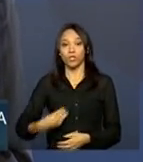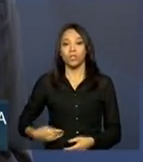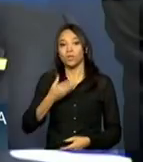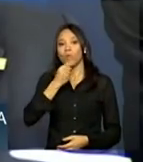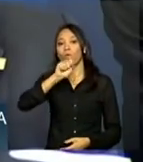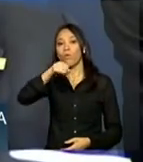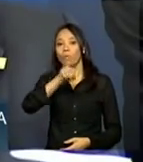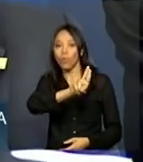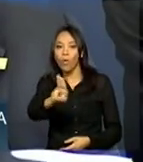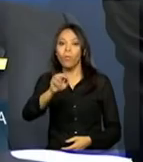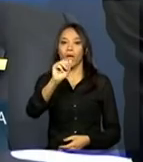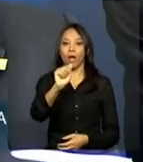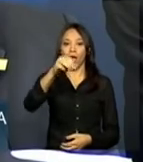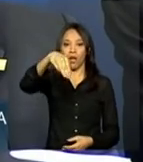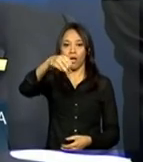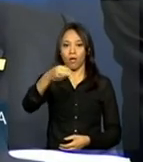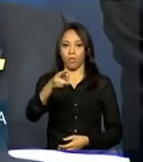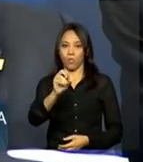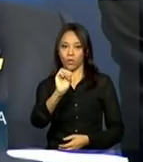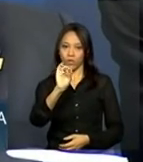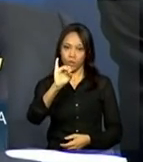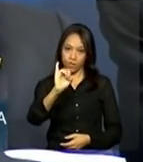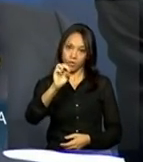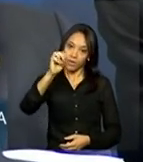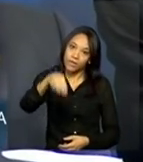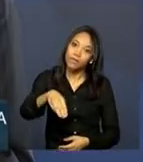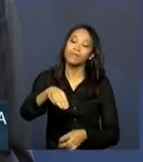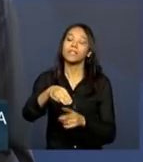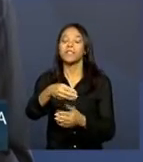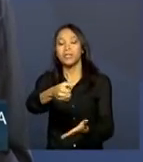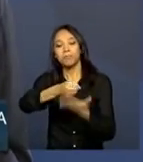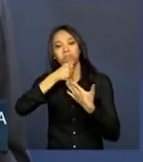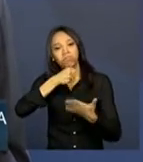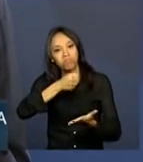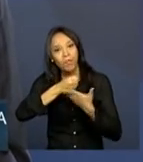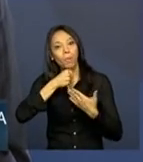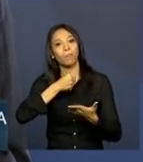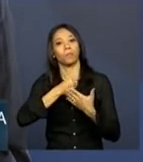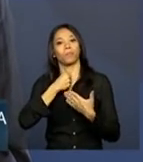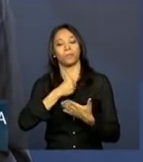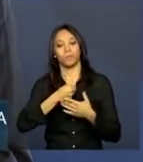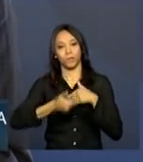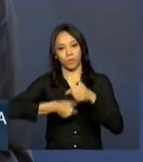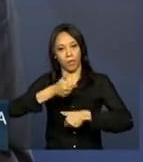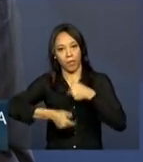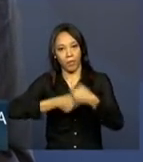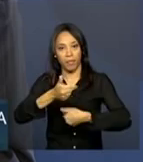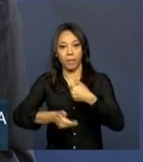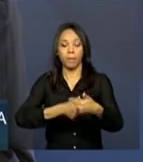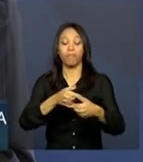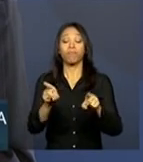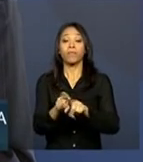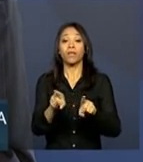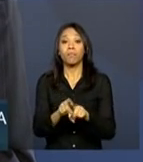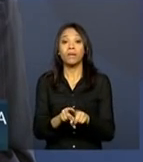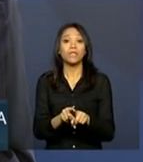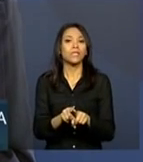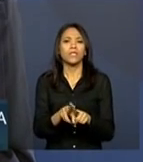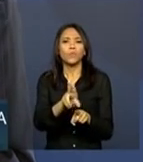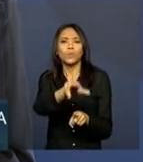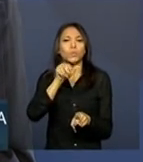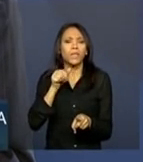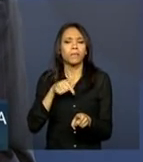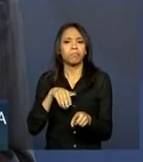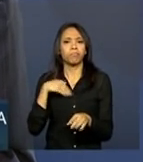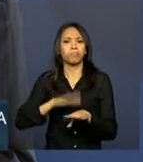difíceis por conta das razões óbvias decorrentes do próprio objeto da comissão nacional da verdade em nenhum momento deixou de